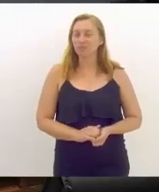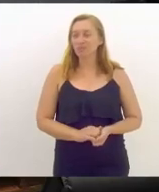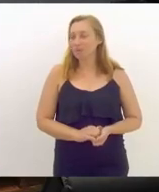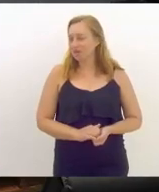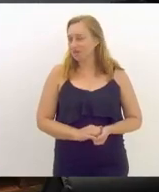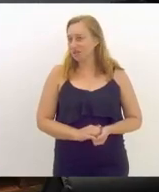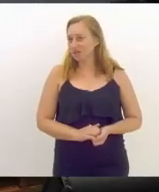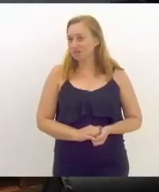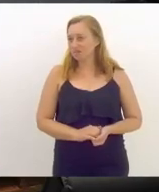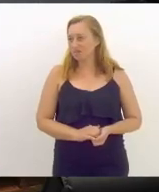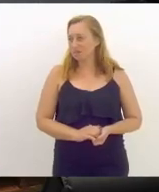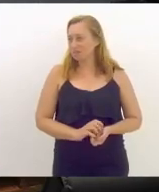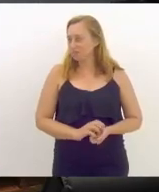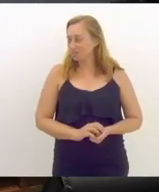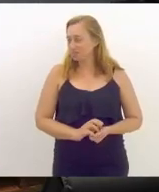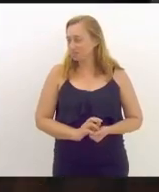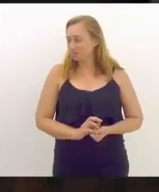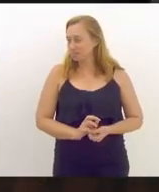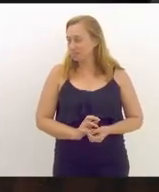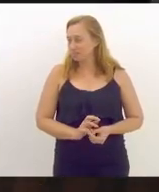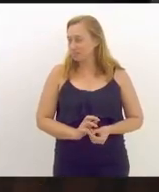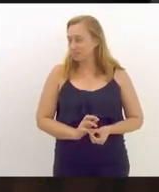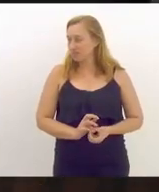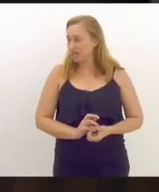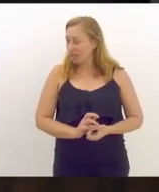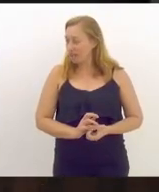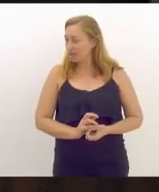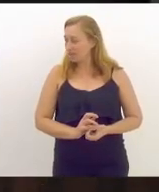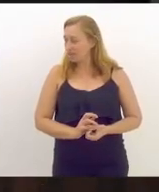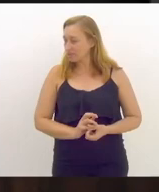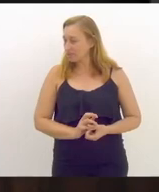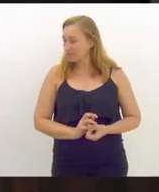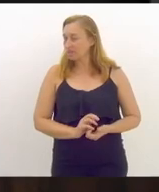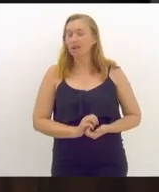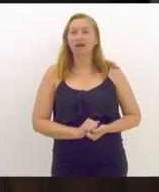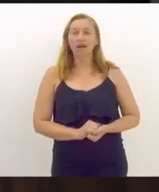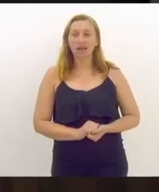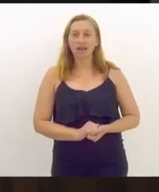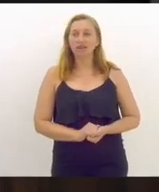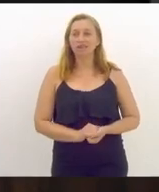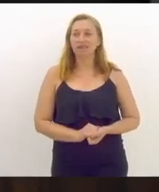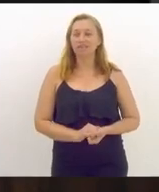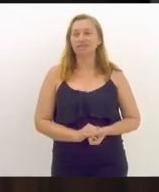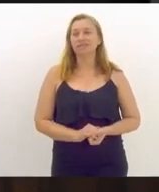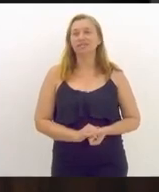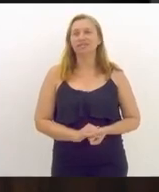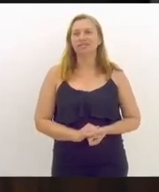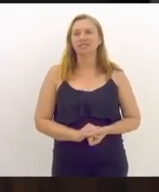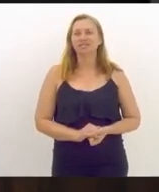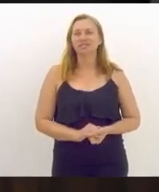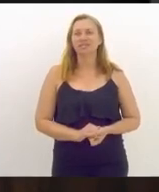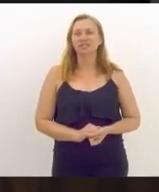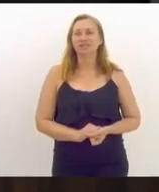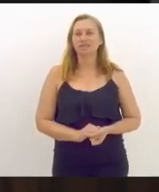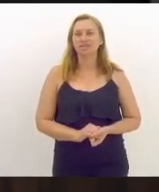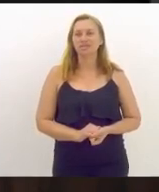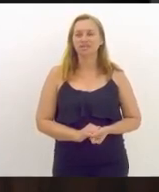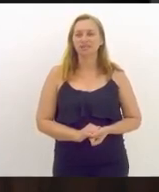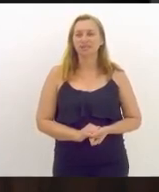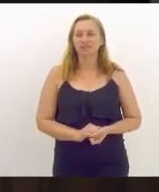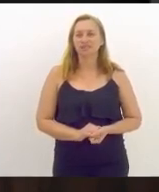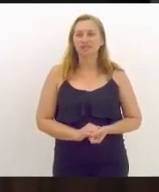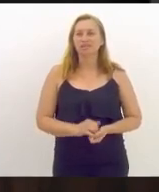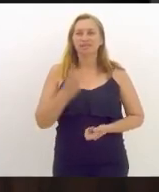deputada Franciane Mota Deputado Jair Bittencourt deputado Jorge Felipe Neto tá do Marcelo cabeleireiro